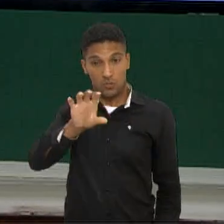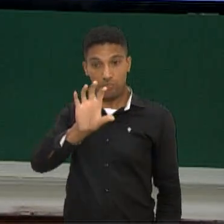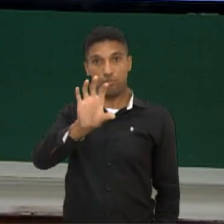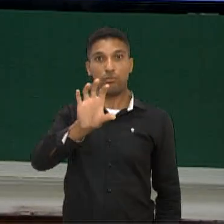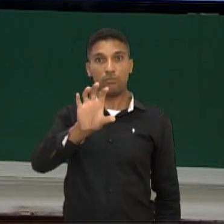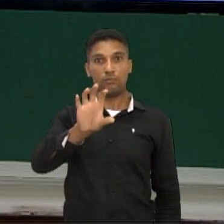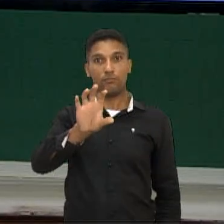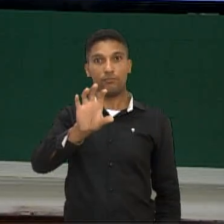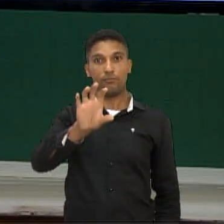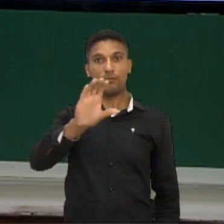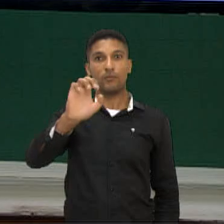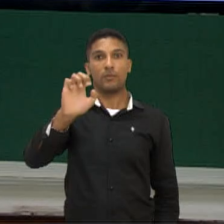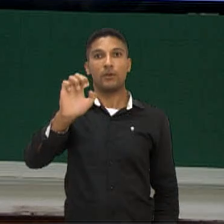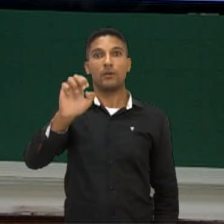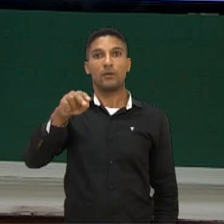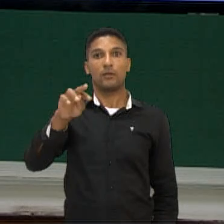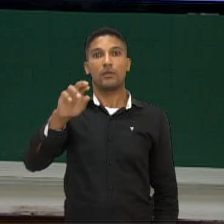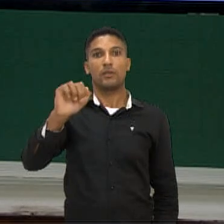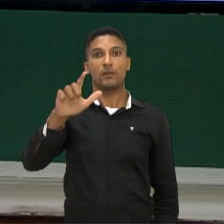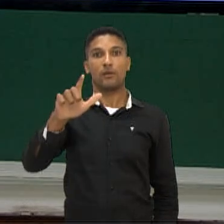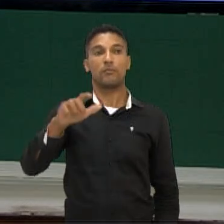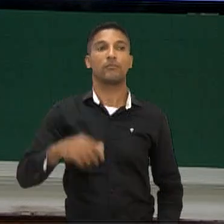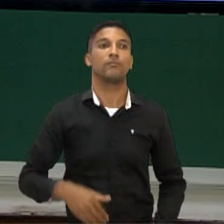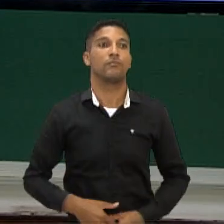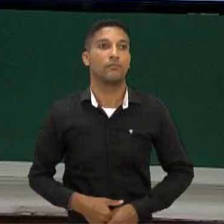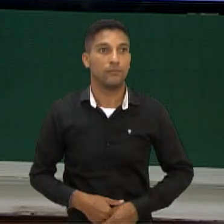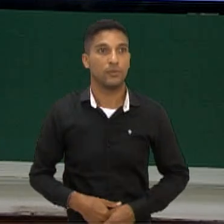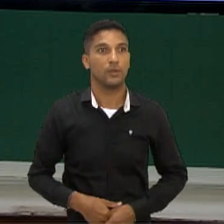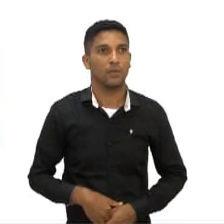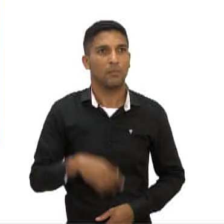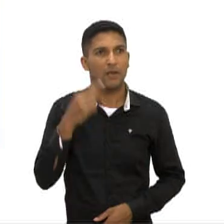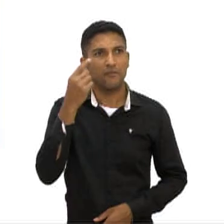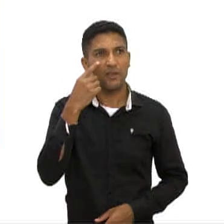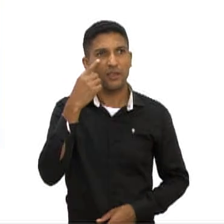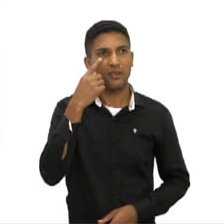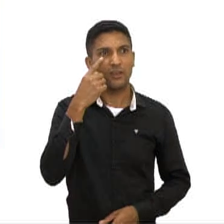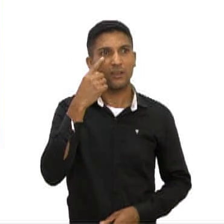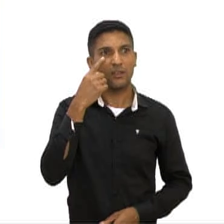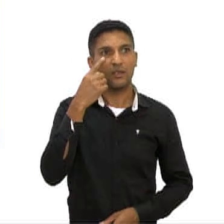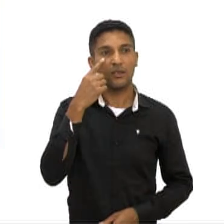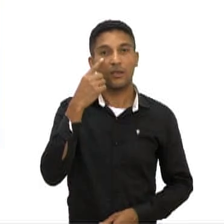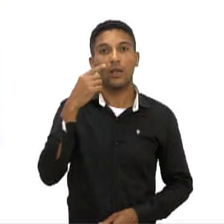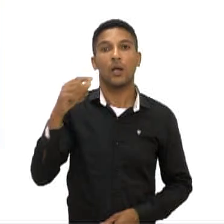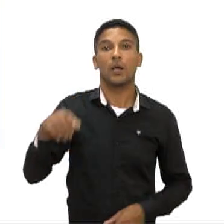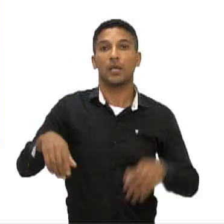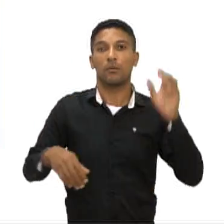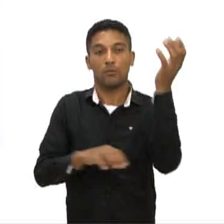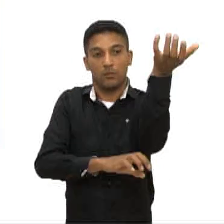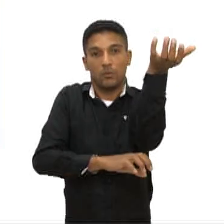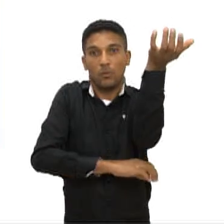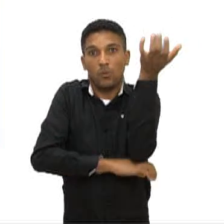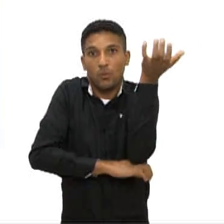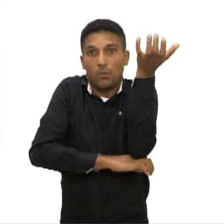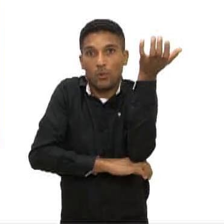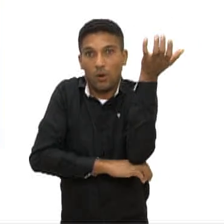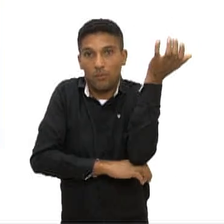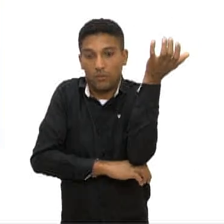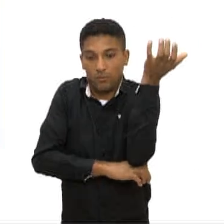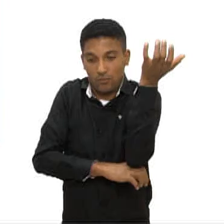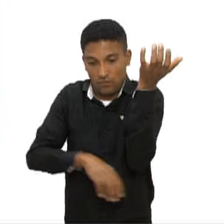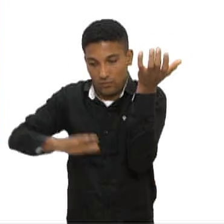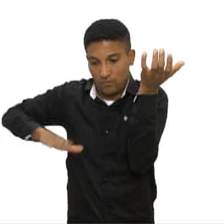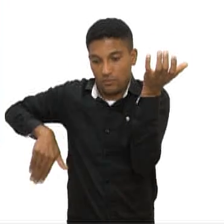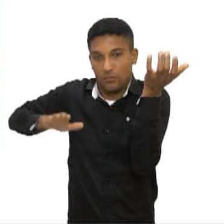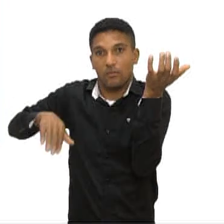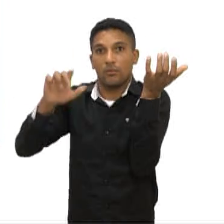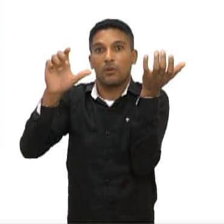do nosso estado. Mas, olhem aqui na legenda, o nosso litoral é o quê? Subtropical